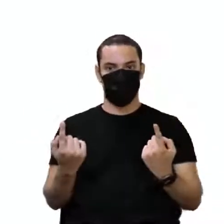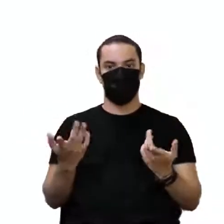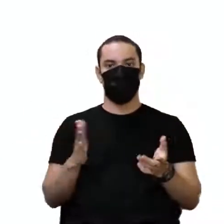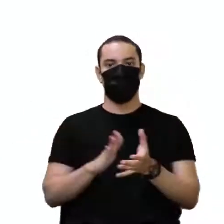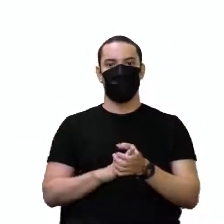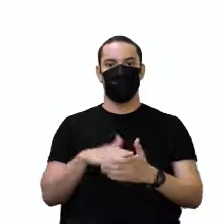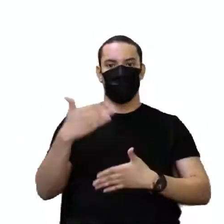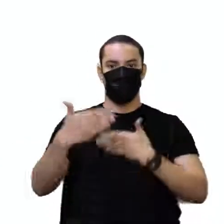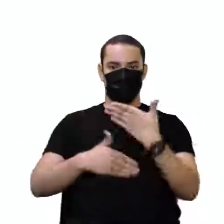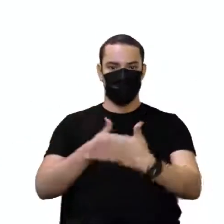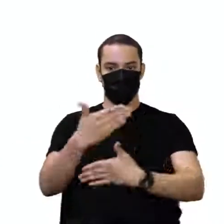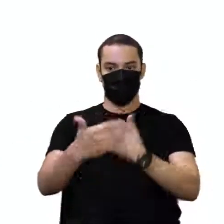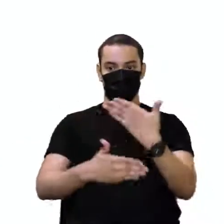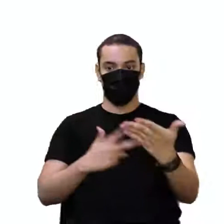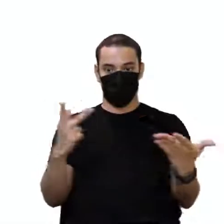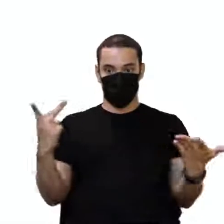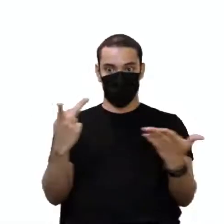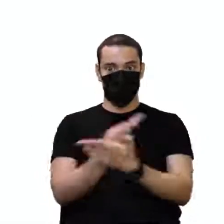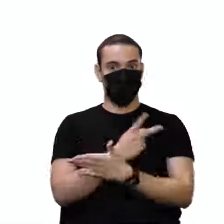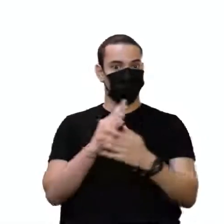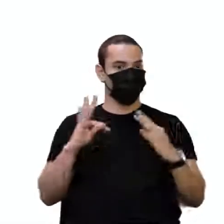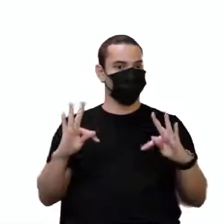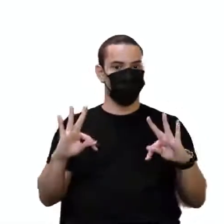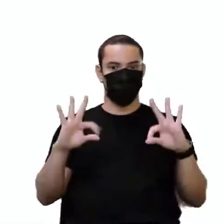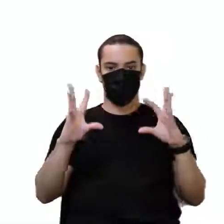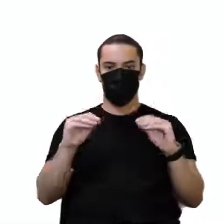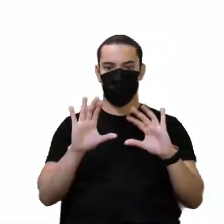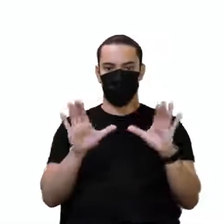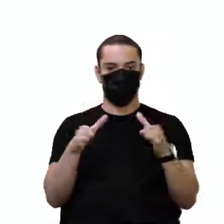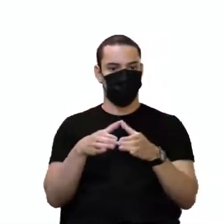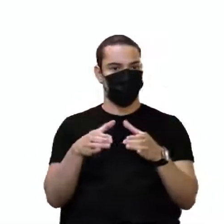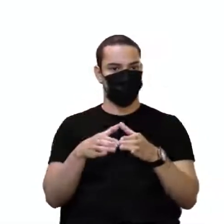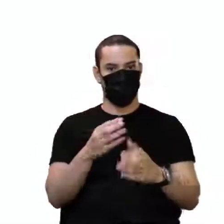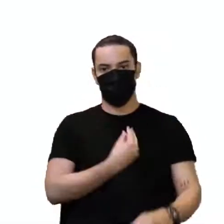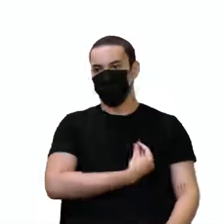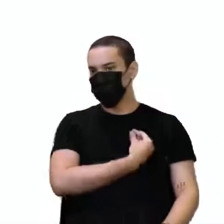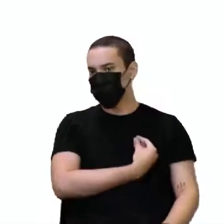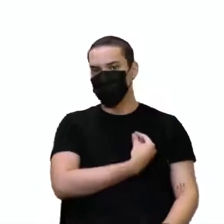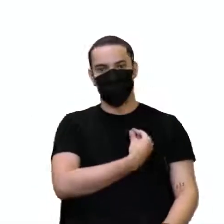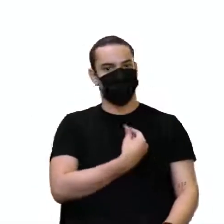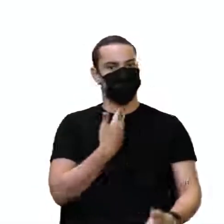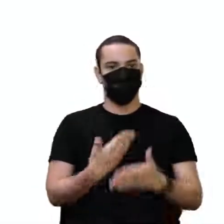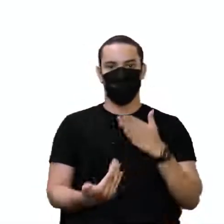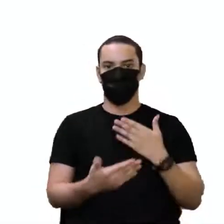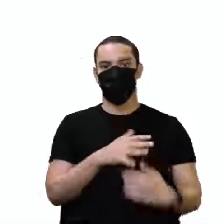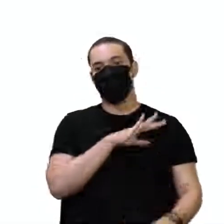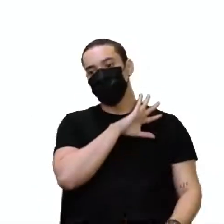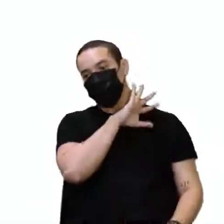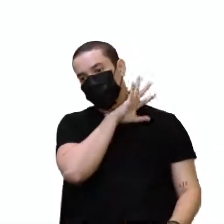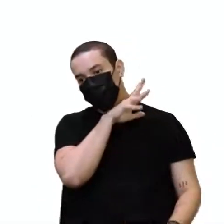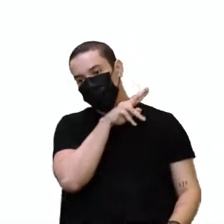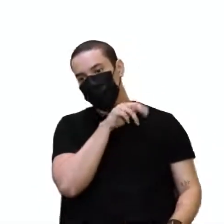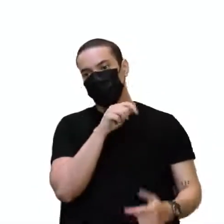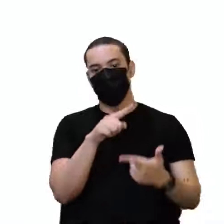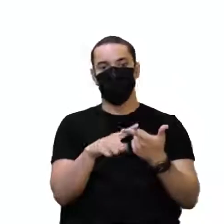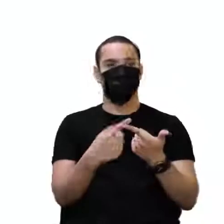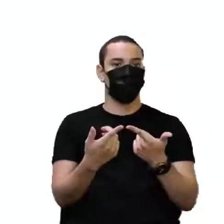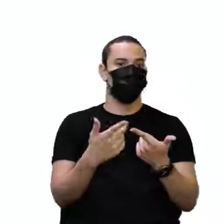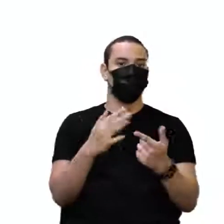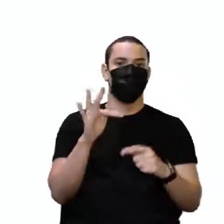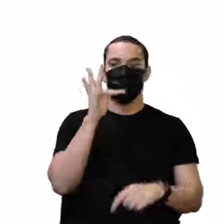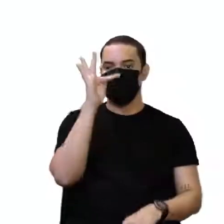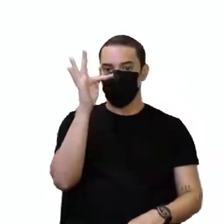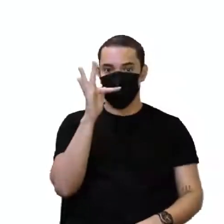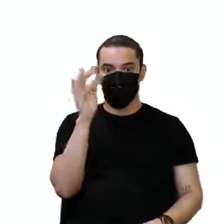Processos que vão estar acontecendo em todos os grupos de seres vivos, tanto eles animais quanto vegetais. Aqui a gente está dando